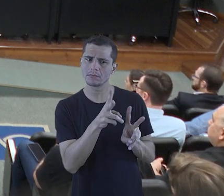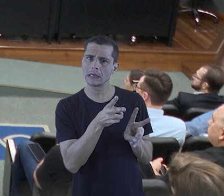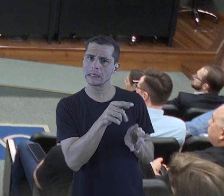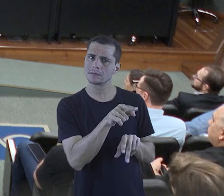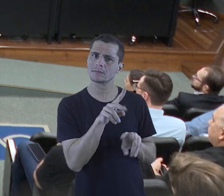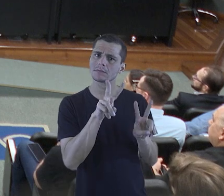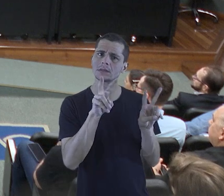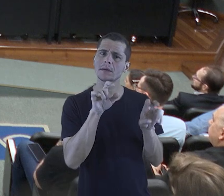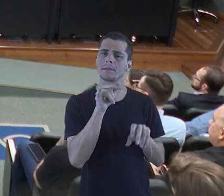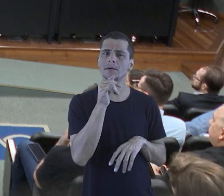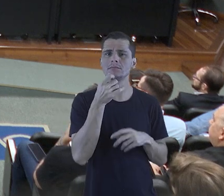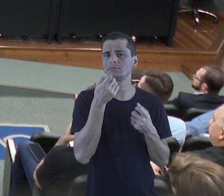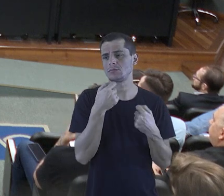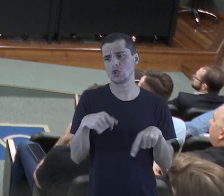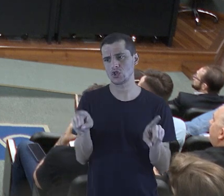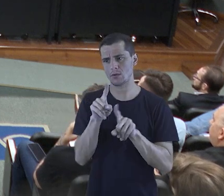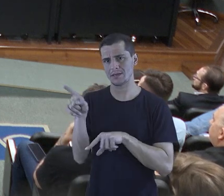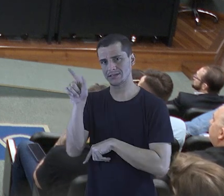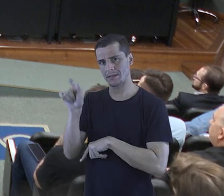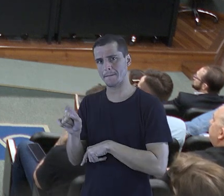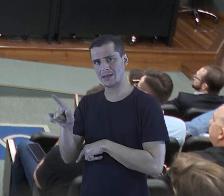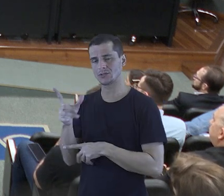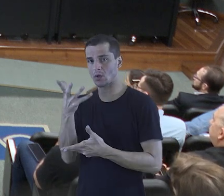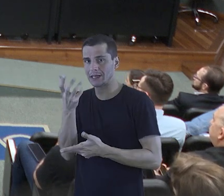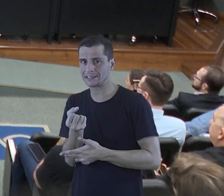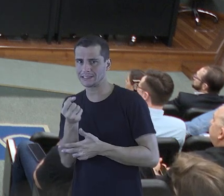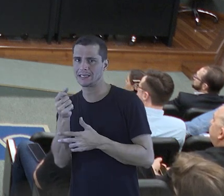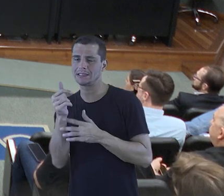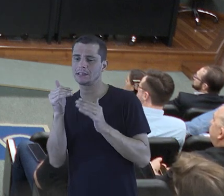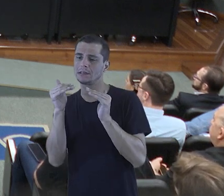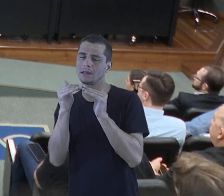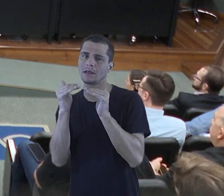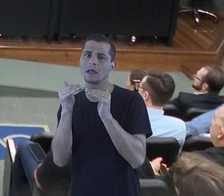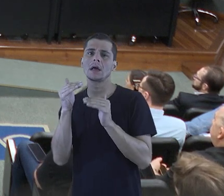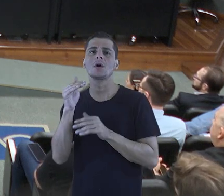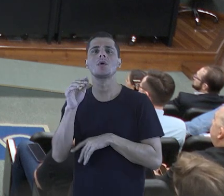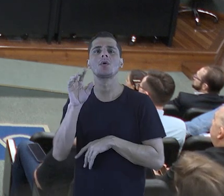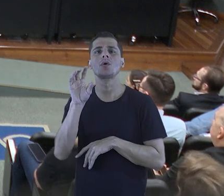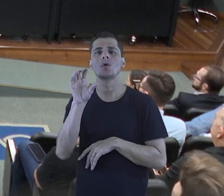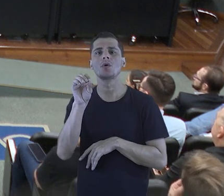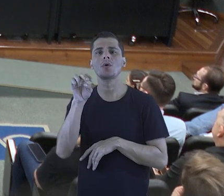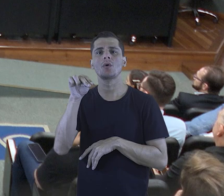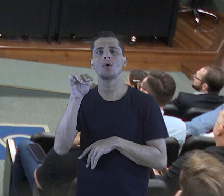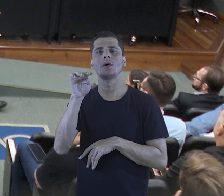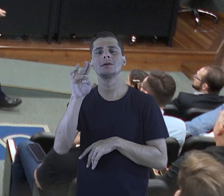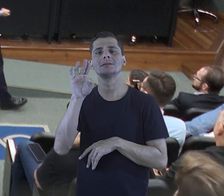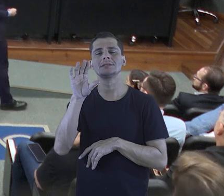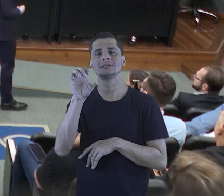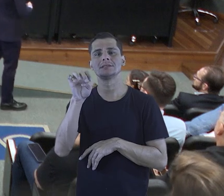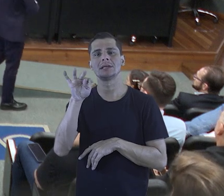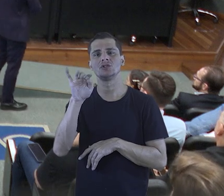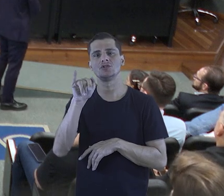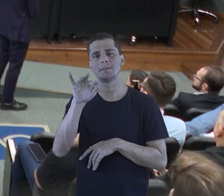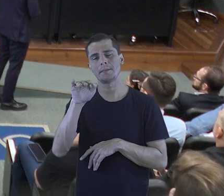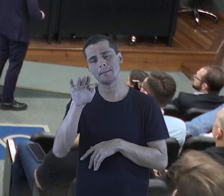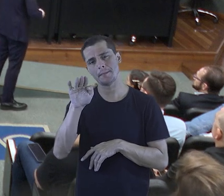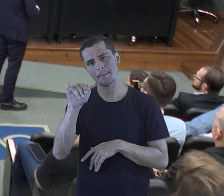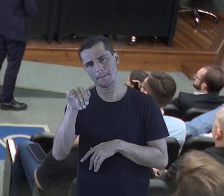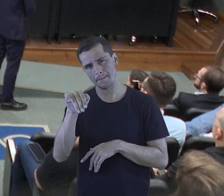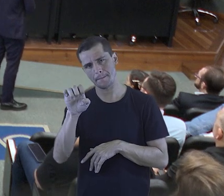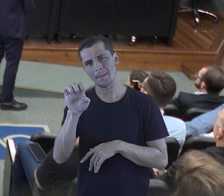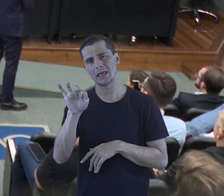necessariamente você precisa do consentimento quando existe uma finalidade pública a ser atendida ou uma finalidade normativa a ser atendida.